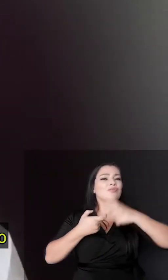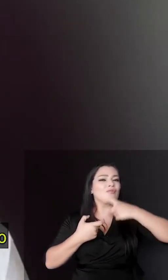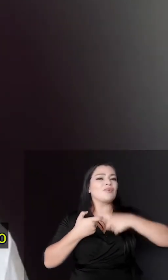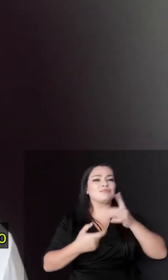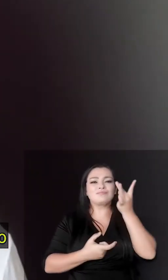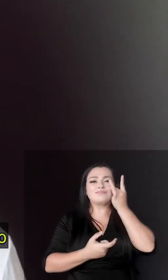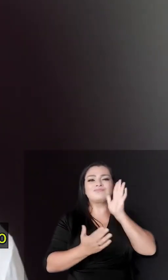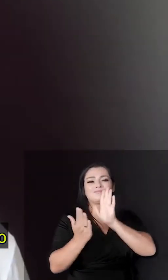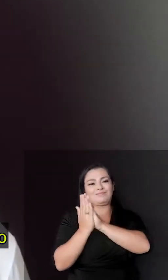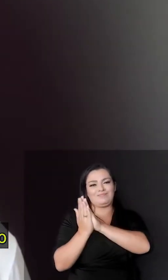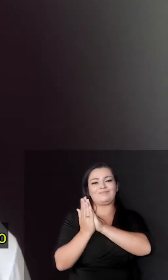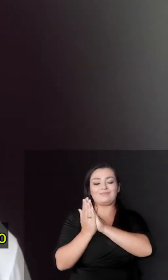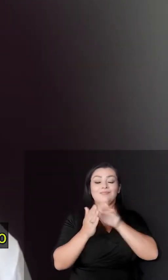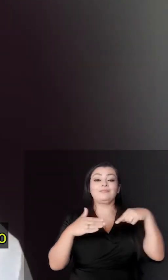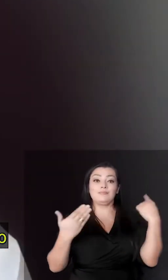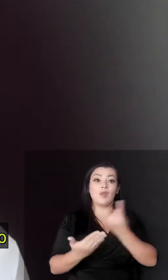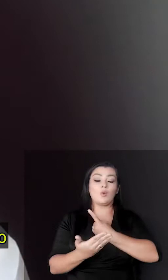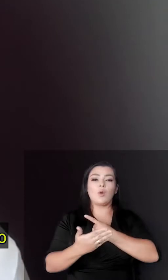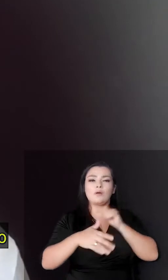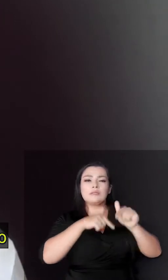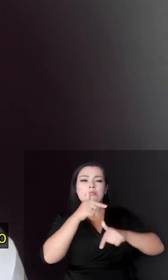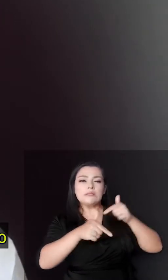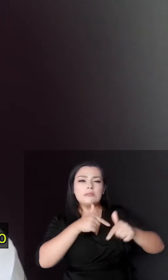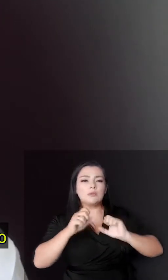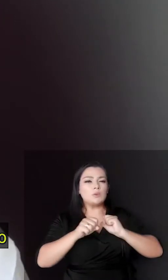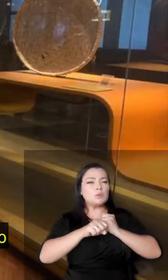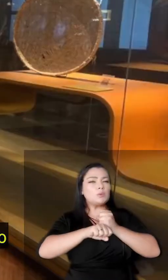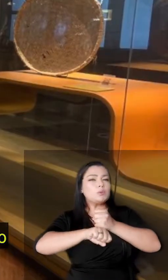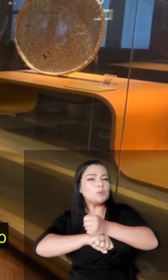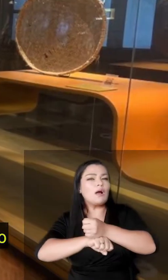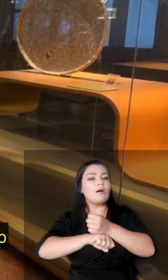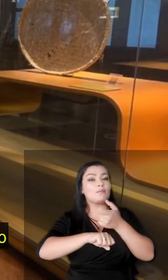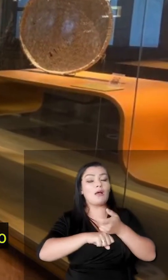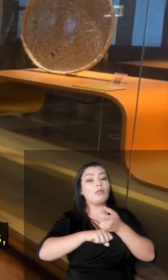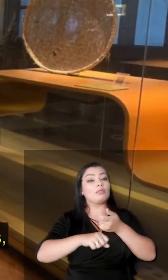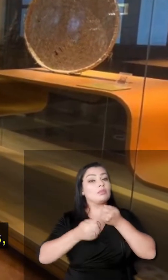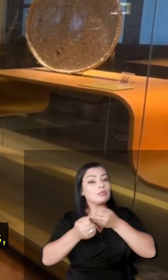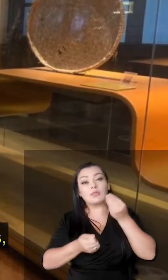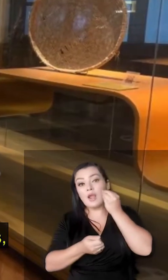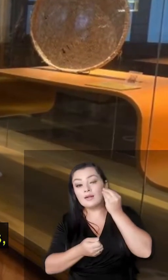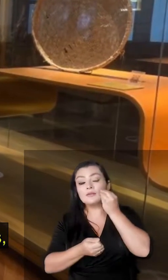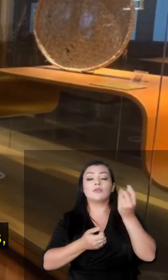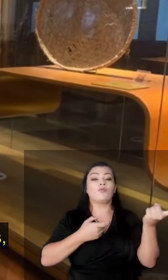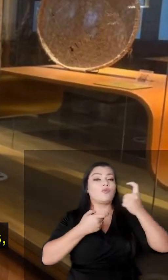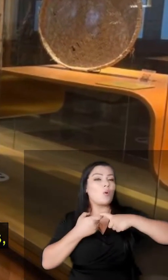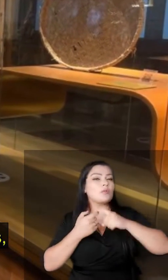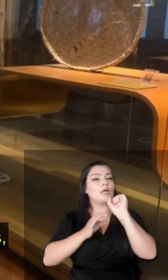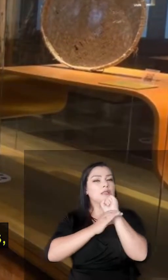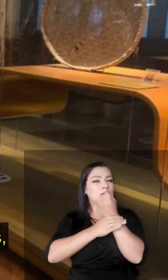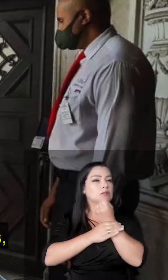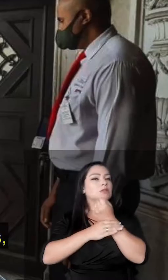outros meios. Por isso, um trabalho conjunto foi sendo construído, né? Um plano de retomada, com a definição de